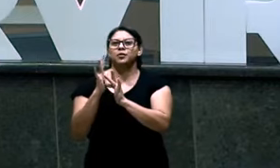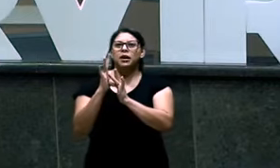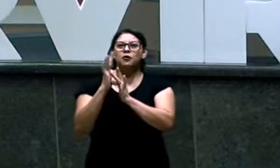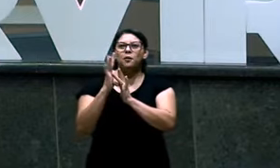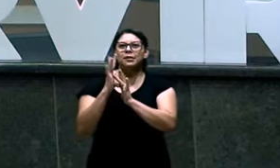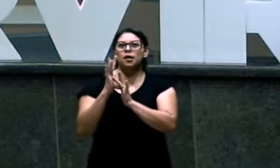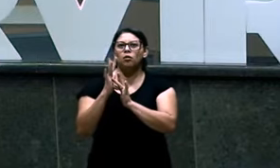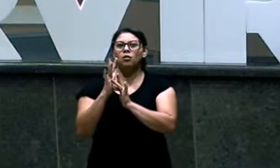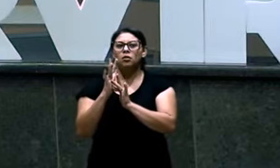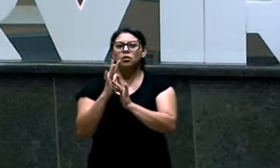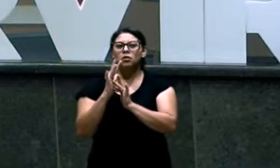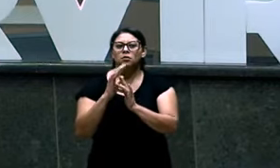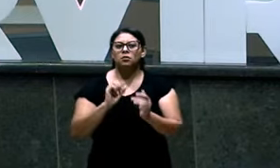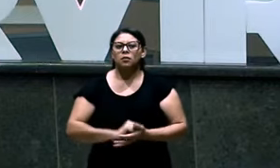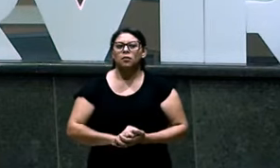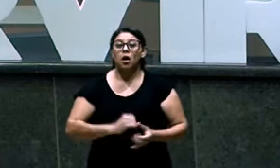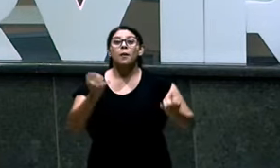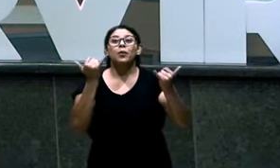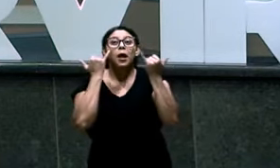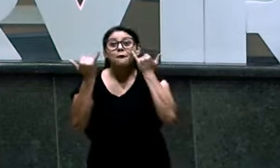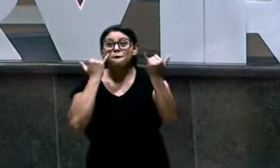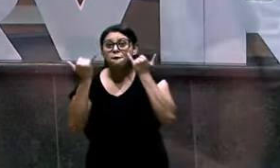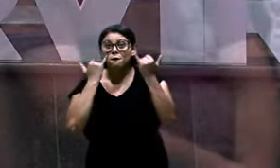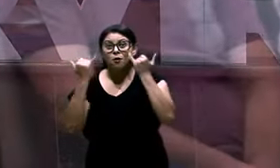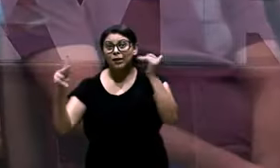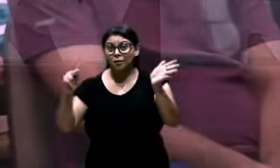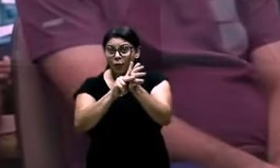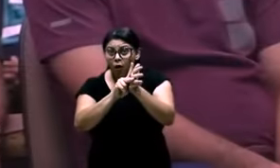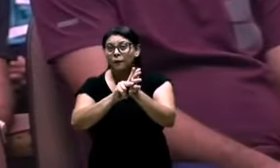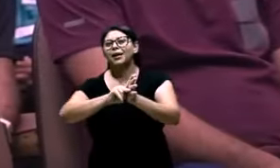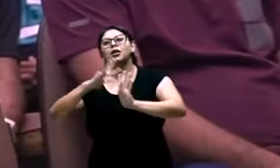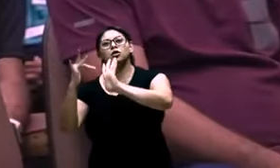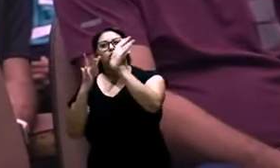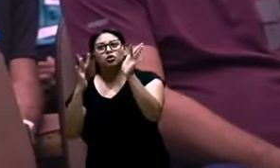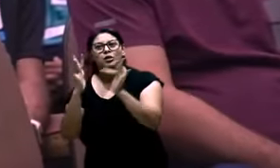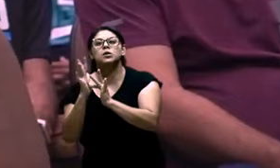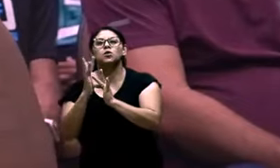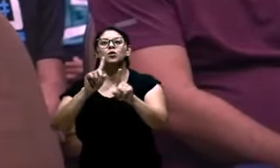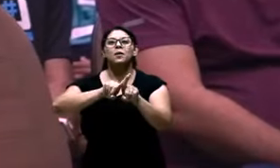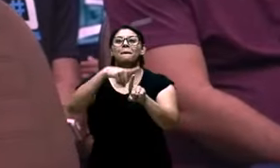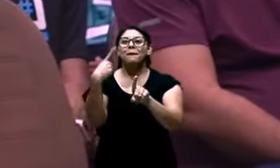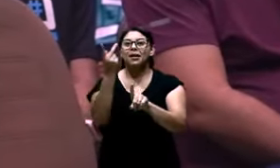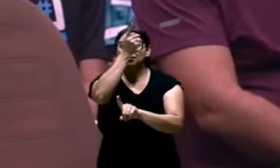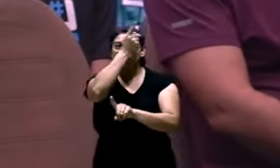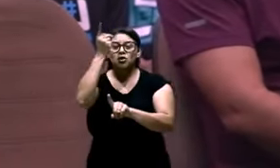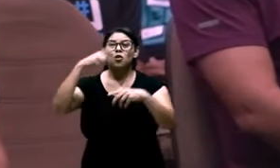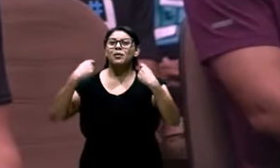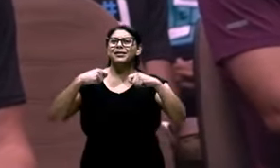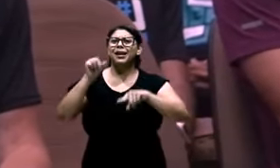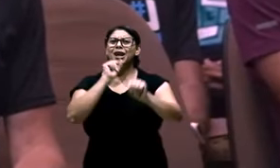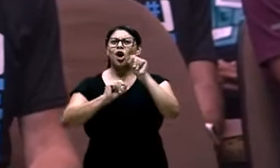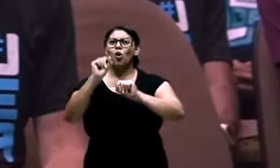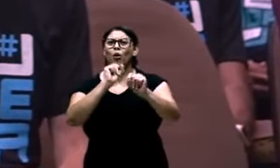preocupação dele como historiador é que se passar 2000 anos, alguém precisaria ler e confirmar que realmente nós